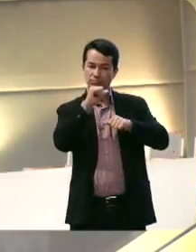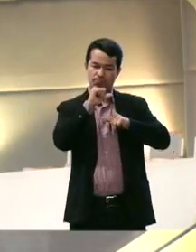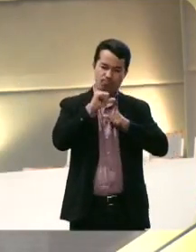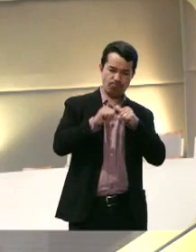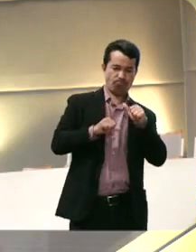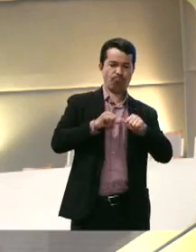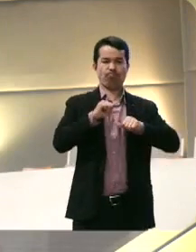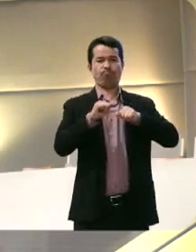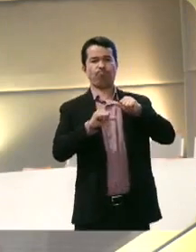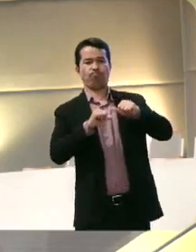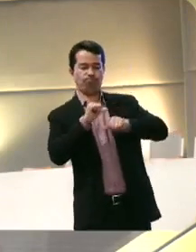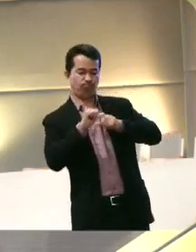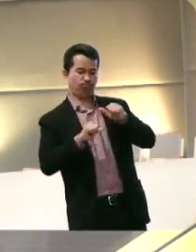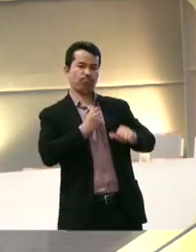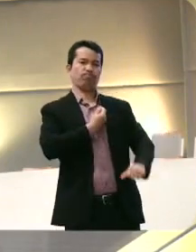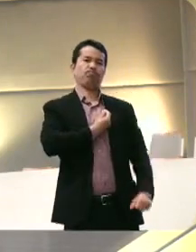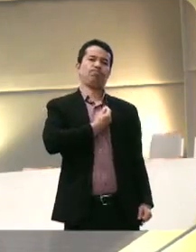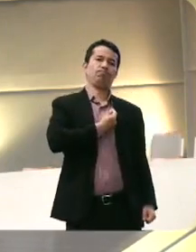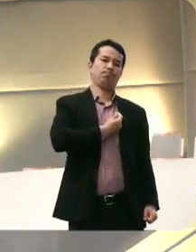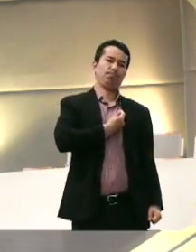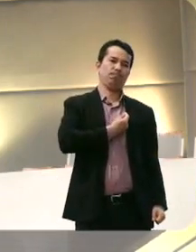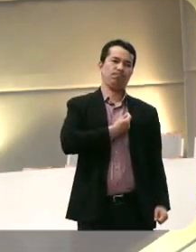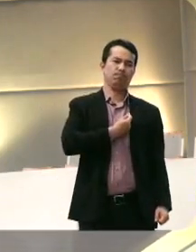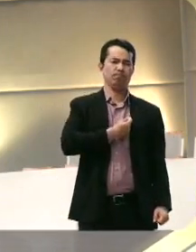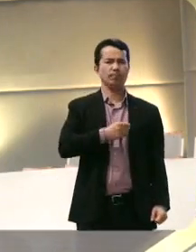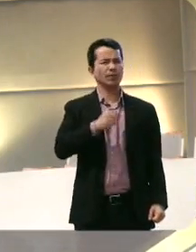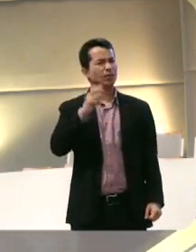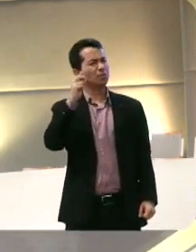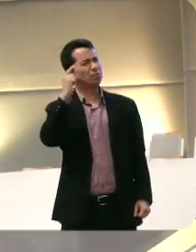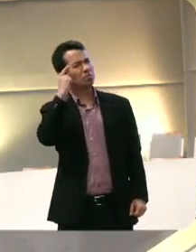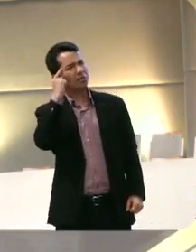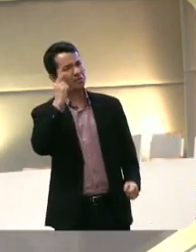agora, levando a comunidade de